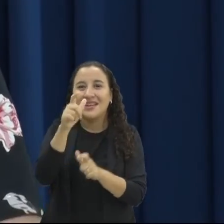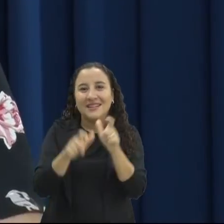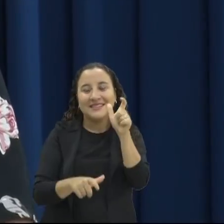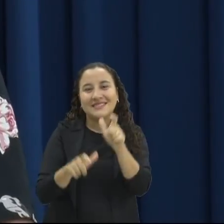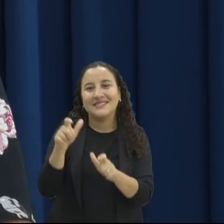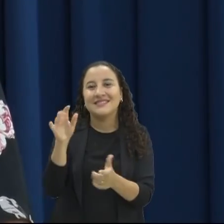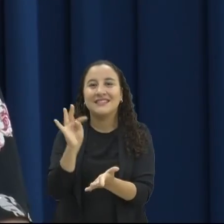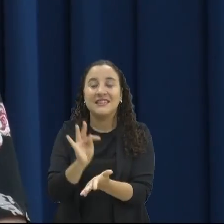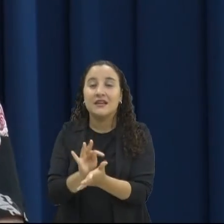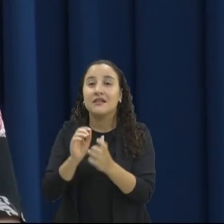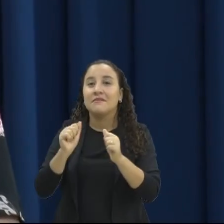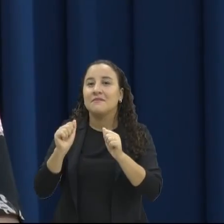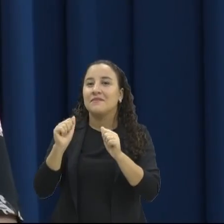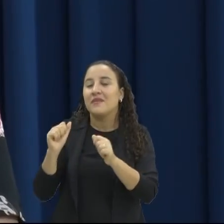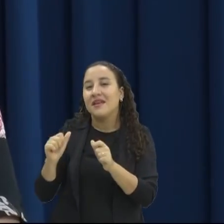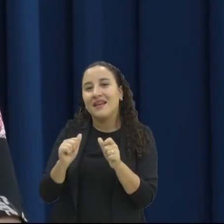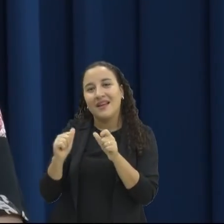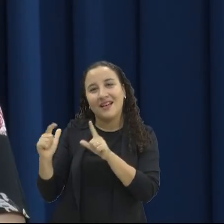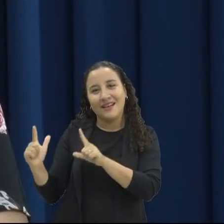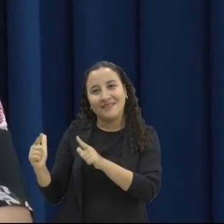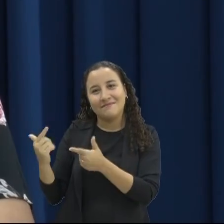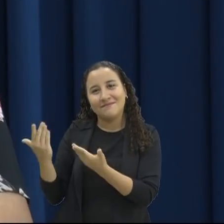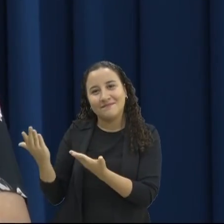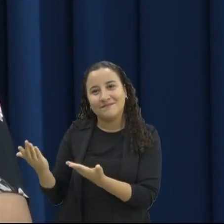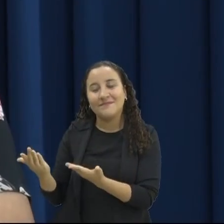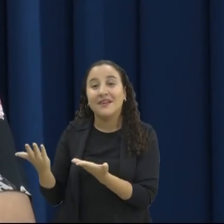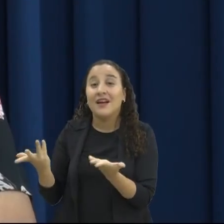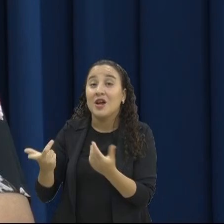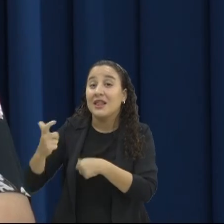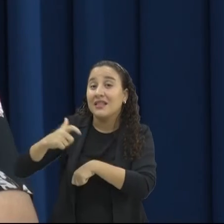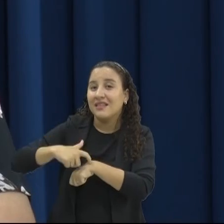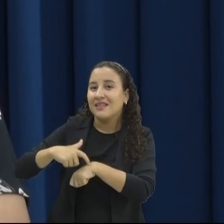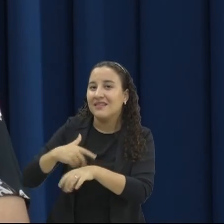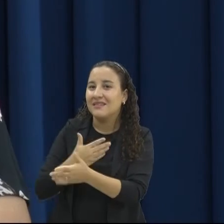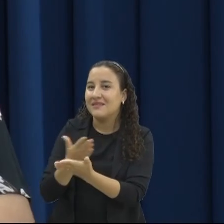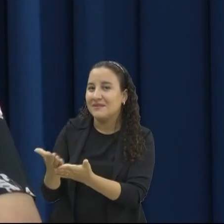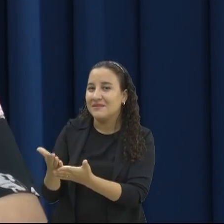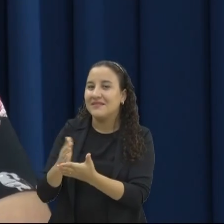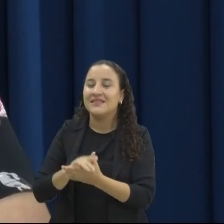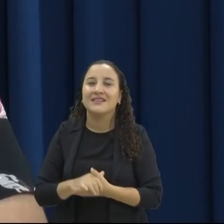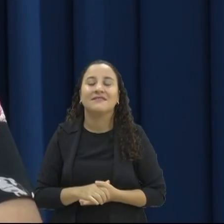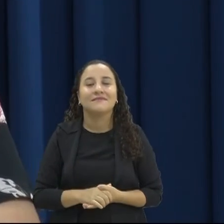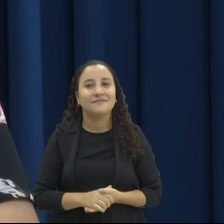teresinenses. Relógio no ar, candidata, o seu tempo já começa a valer.